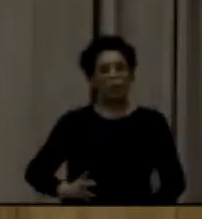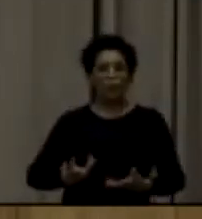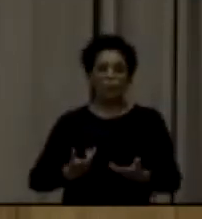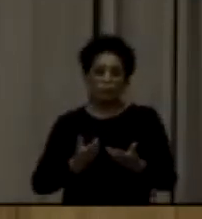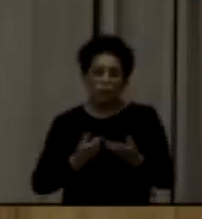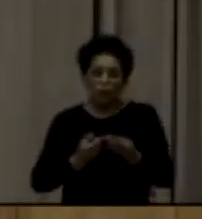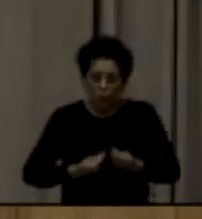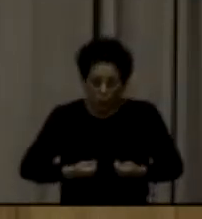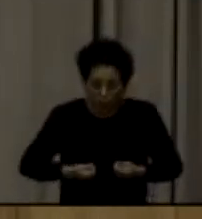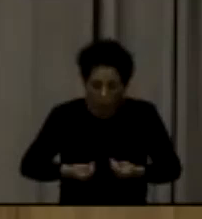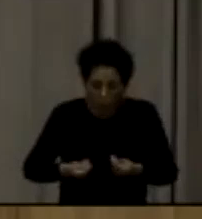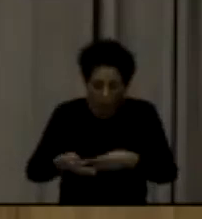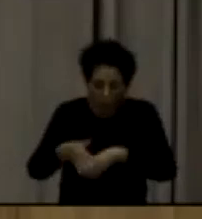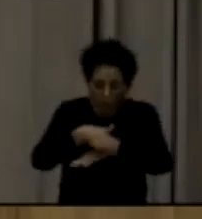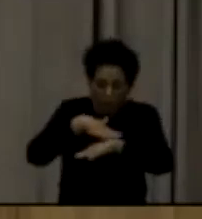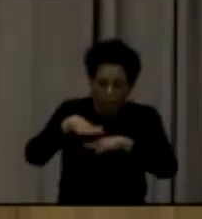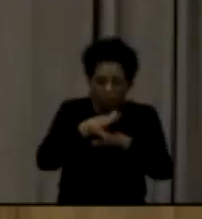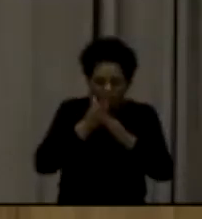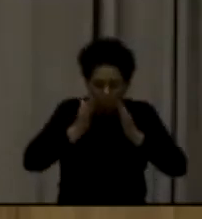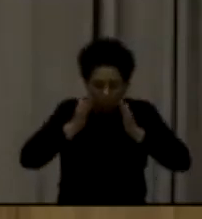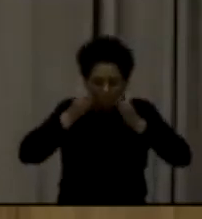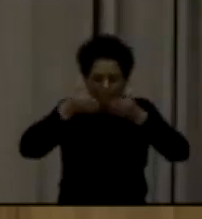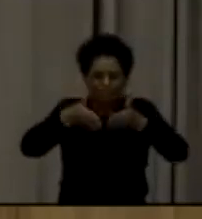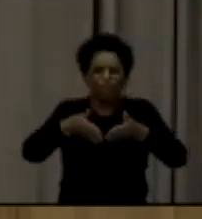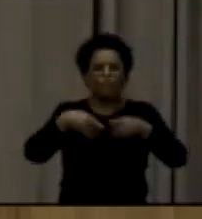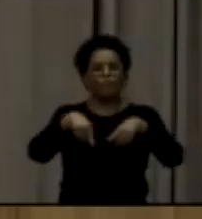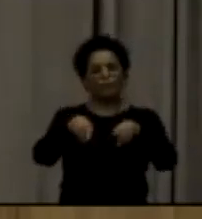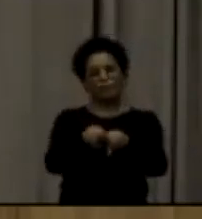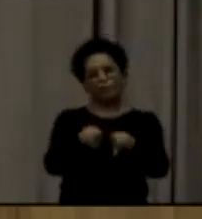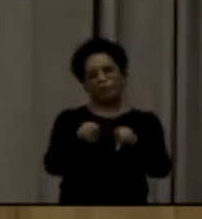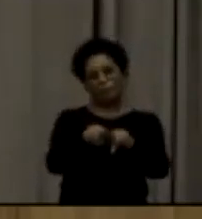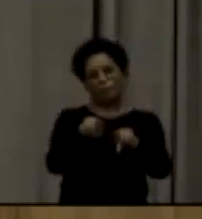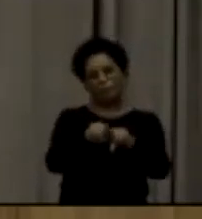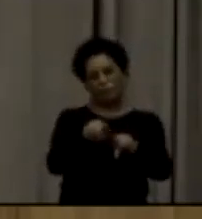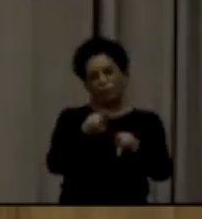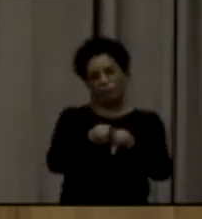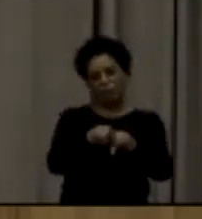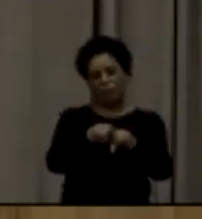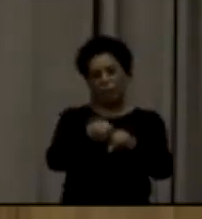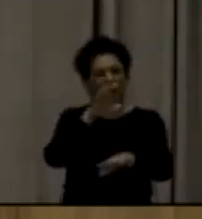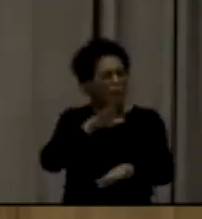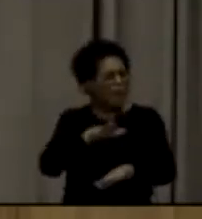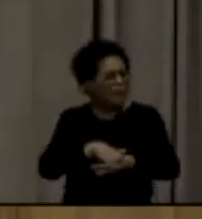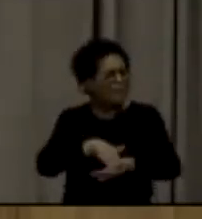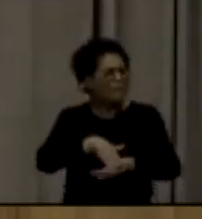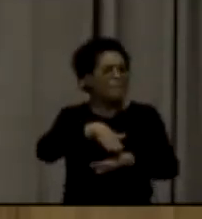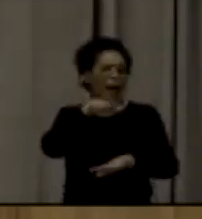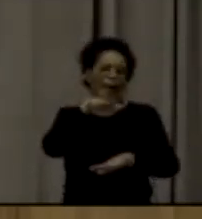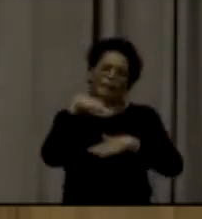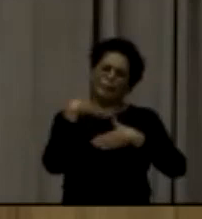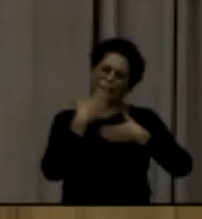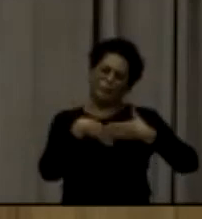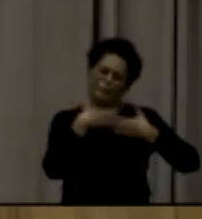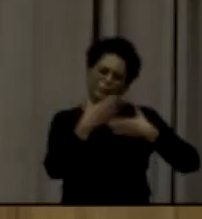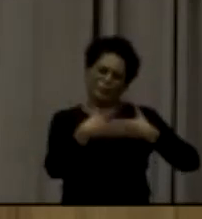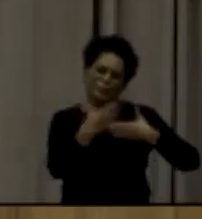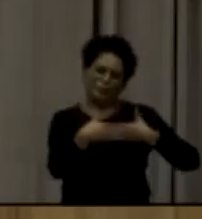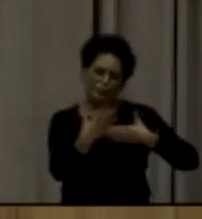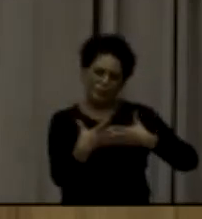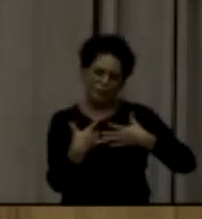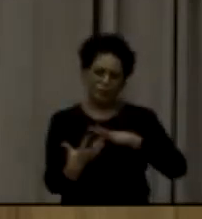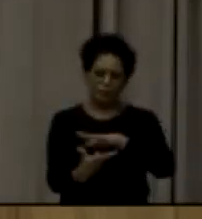colonizadora, eurocêntrica, que ele considerava o auge, o ápice